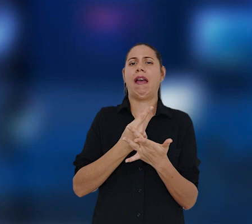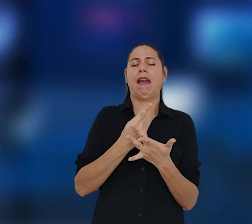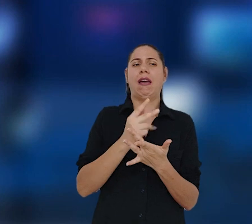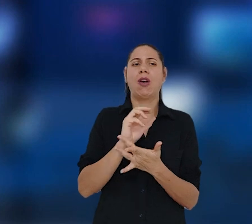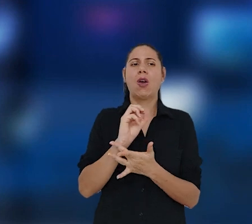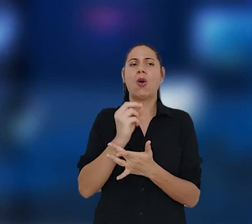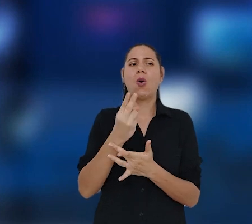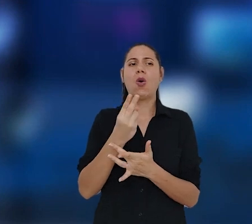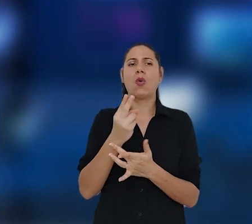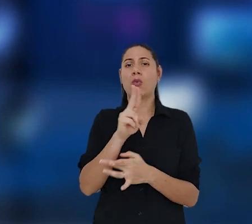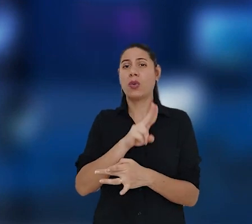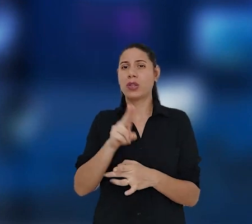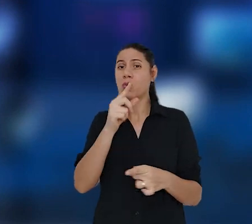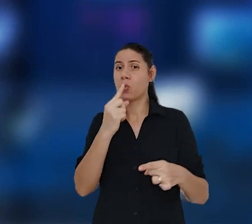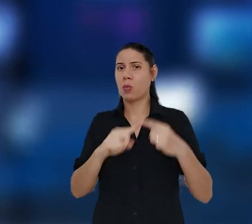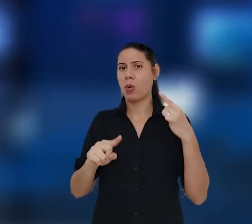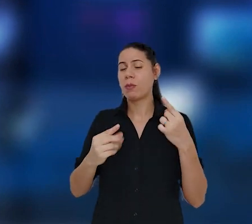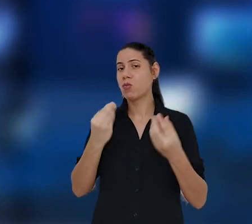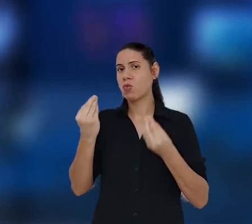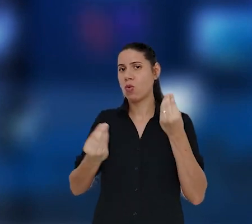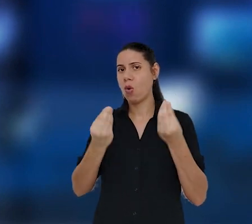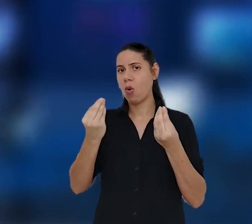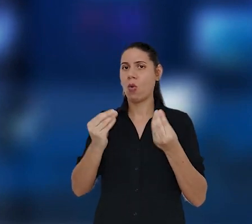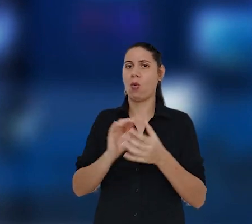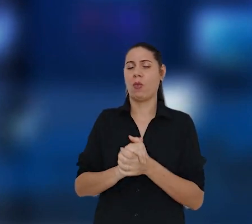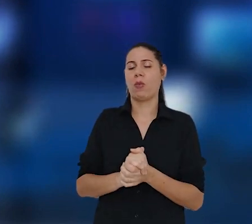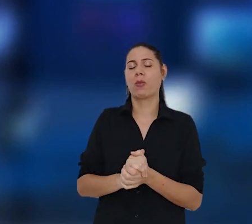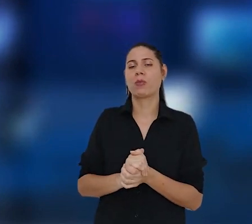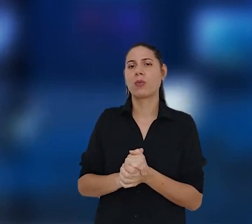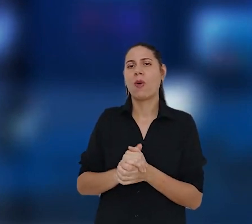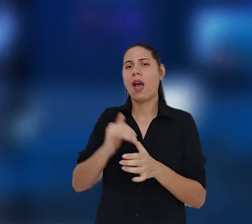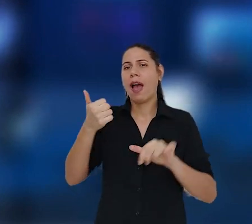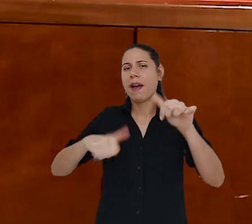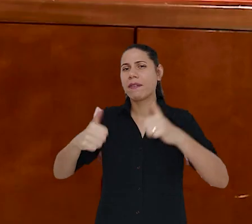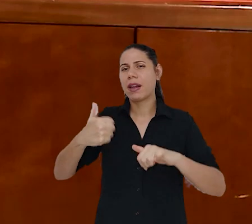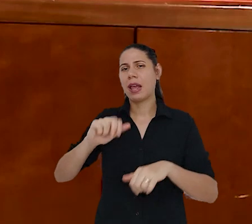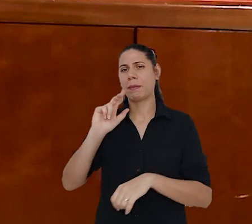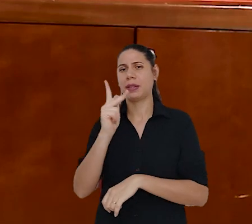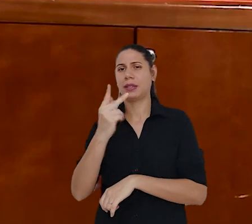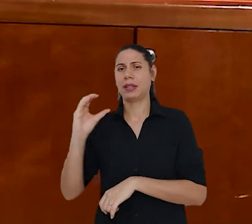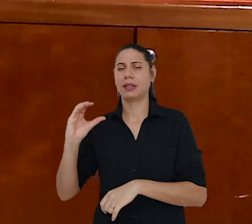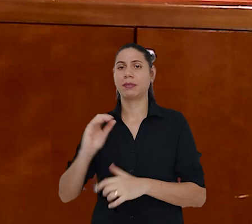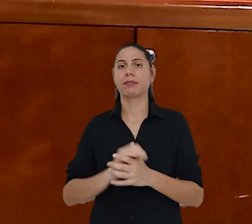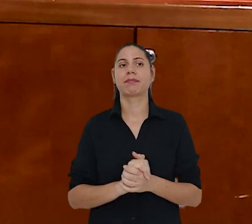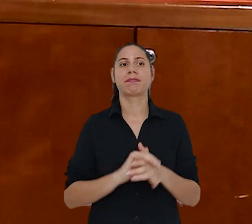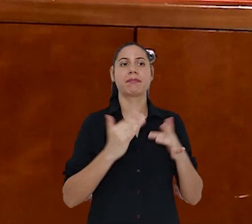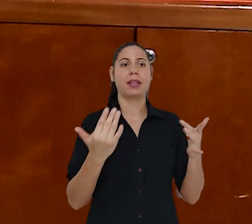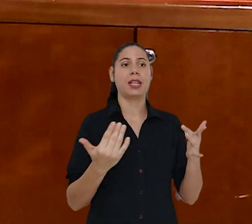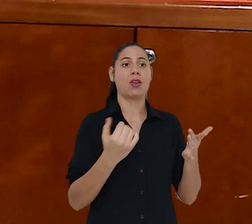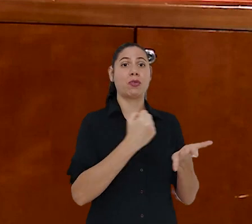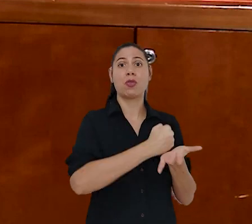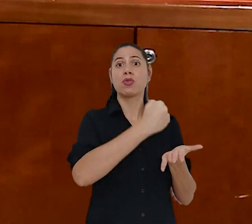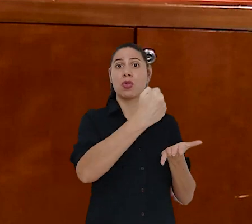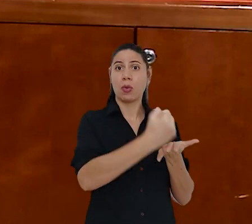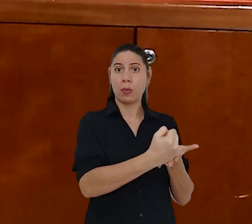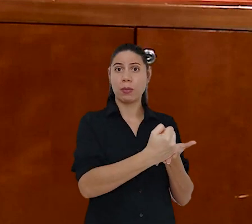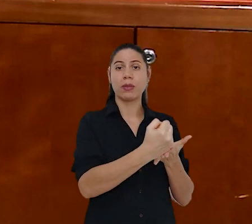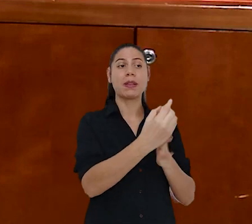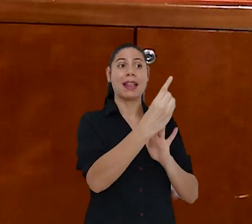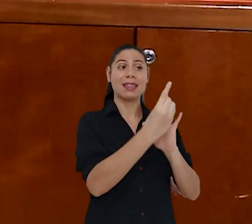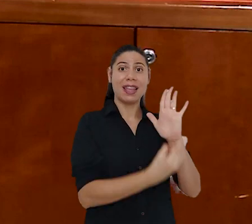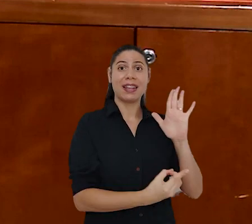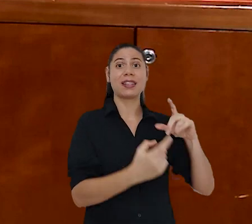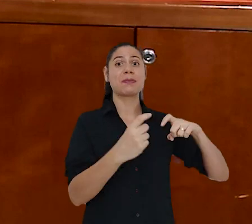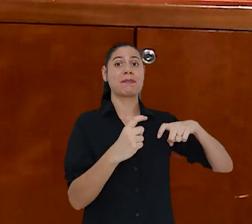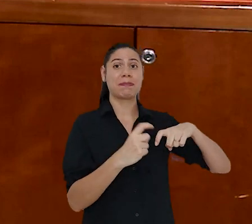substância proibida? Quais verificações foram necessárias para esse habeas corpus? Os documentos da Anvisa, os laudos